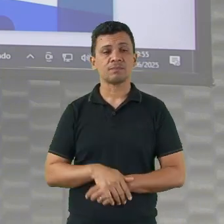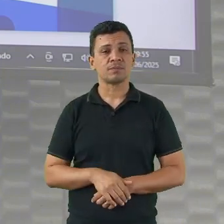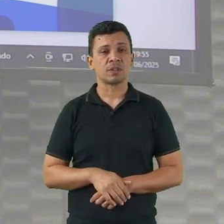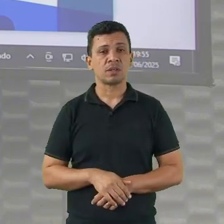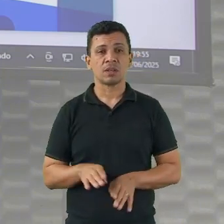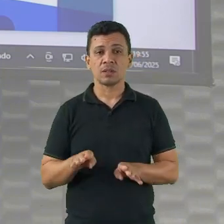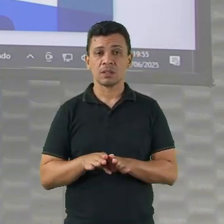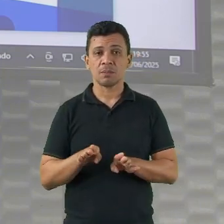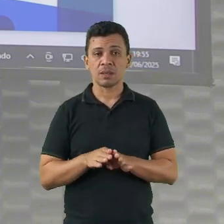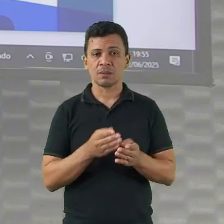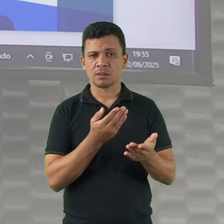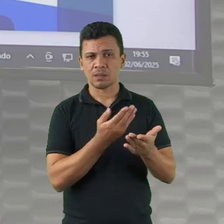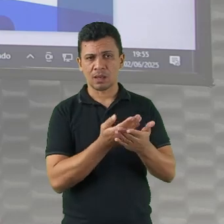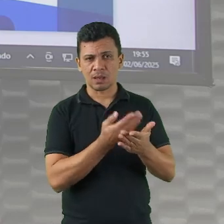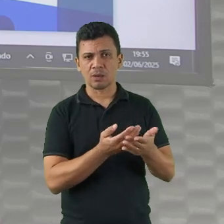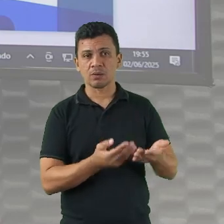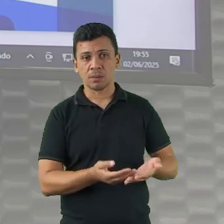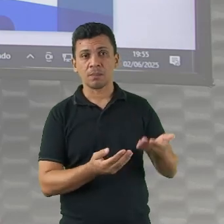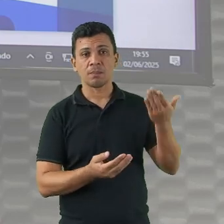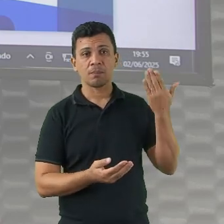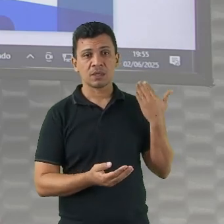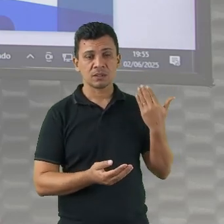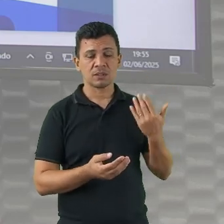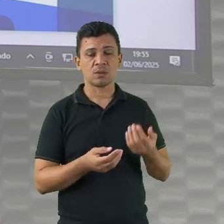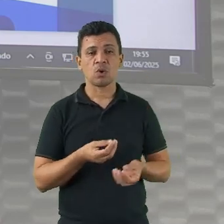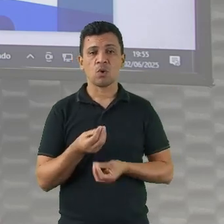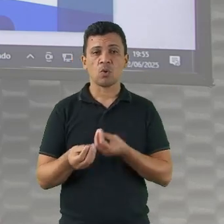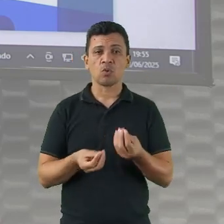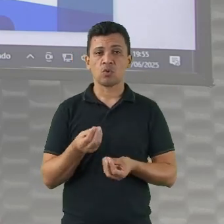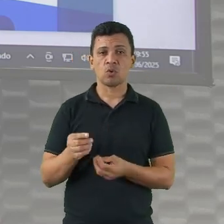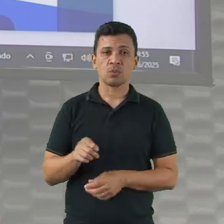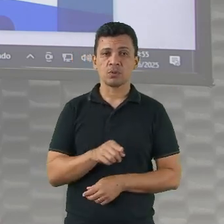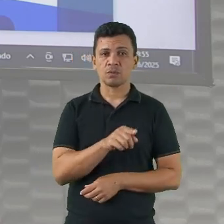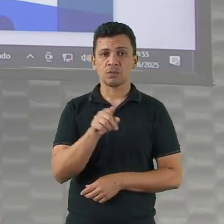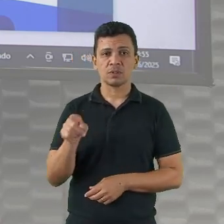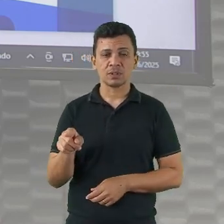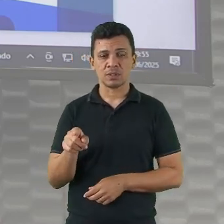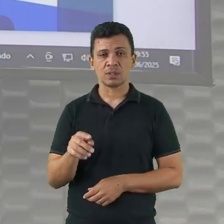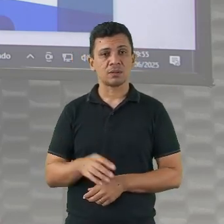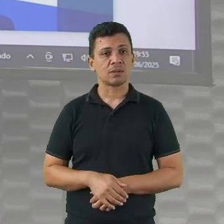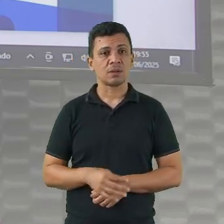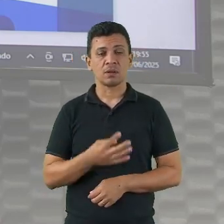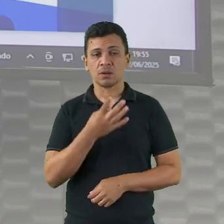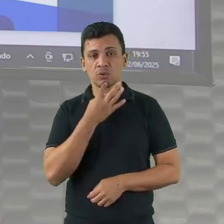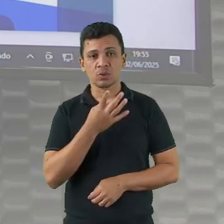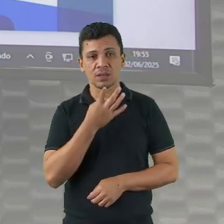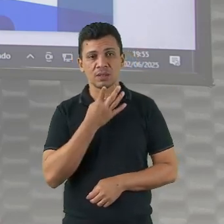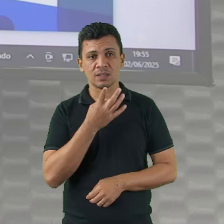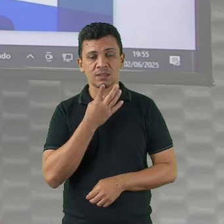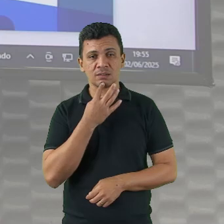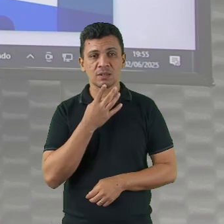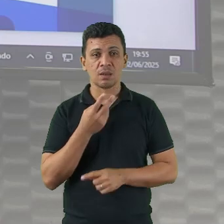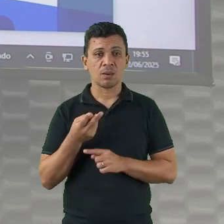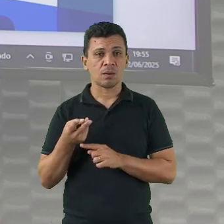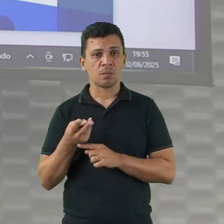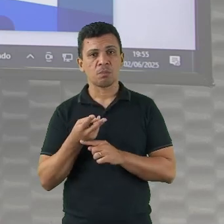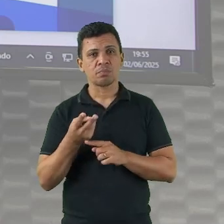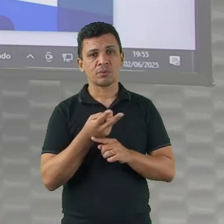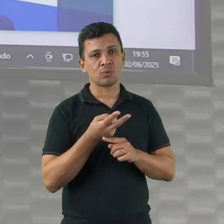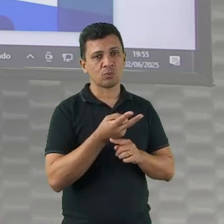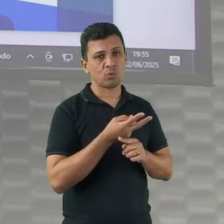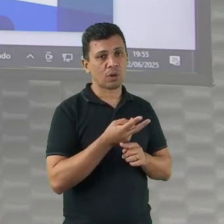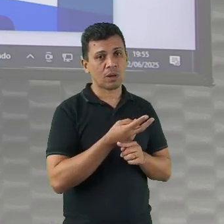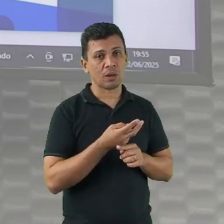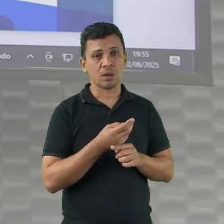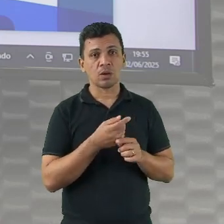uma aula sobre a forma que você conhece e que você procura